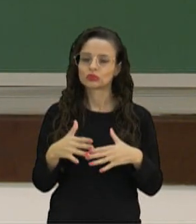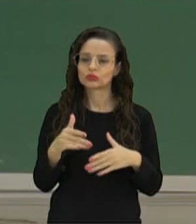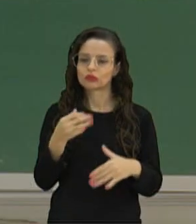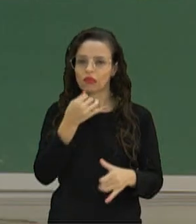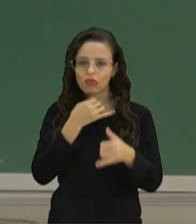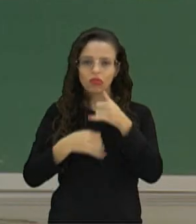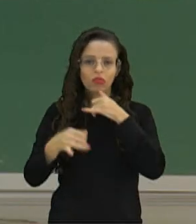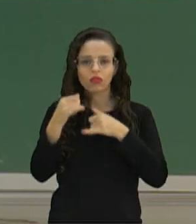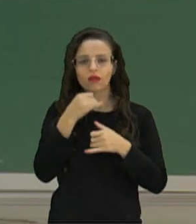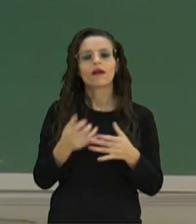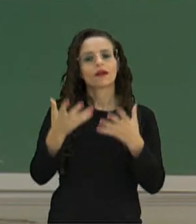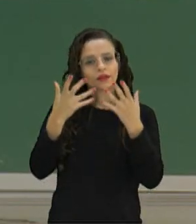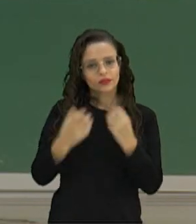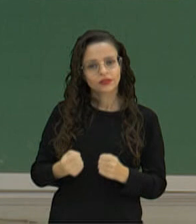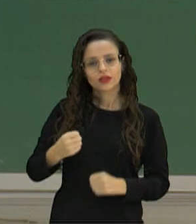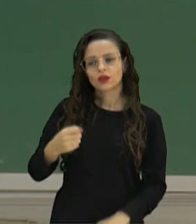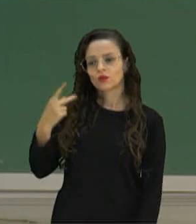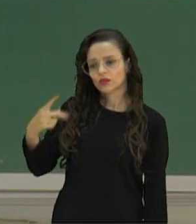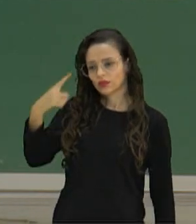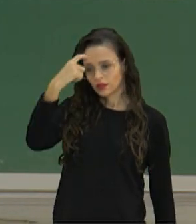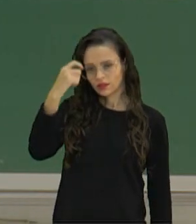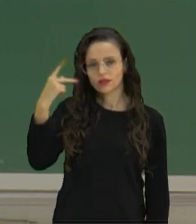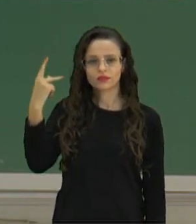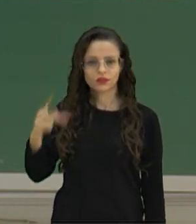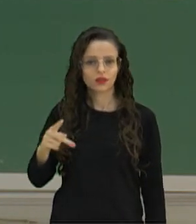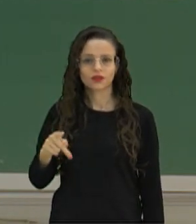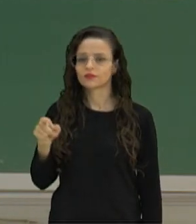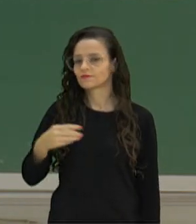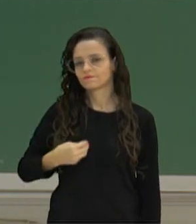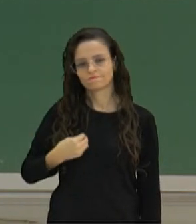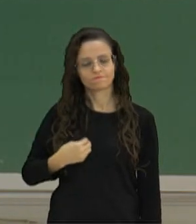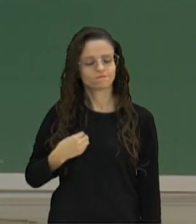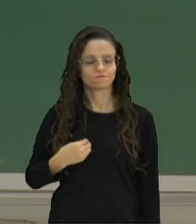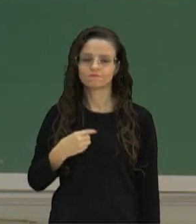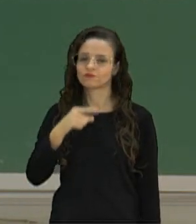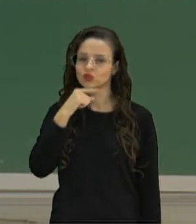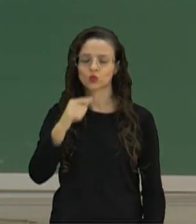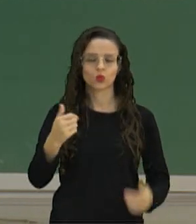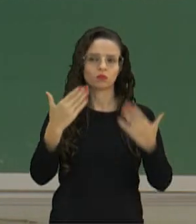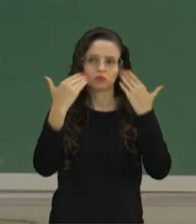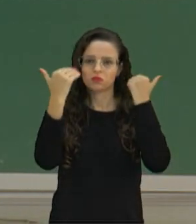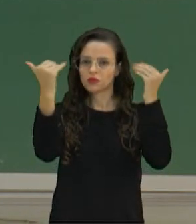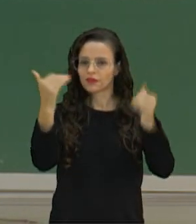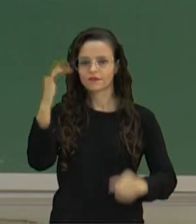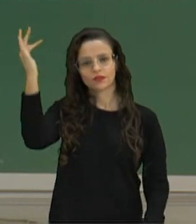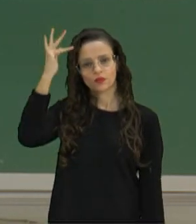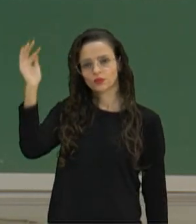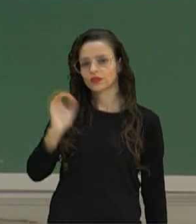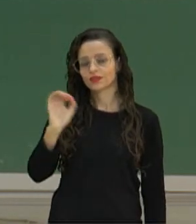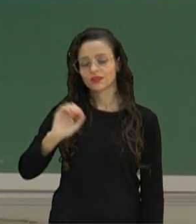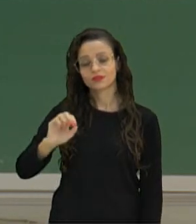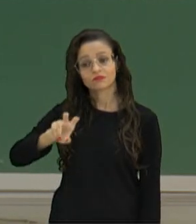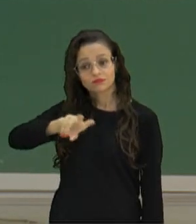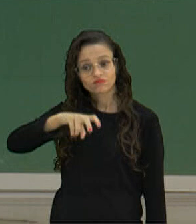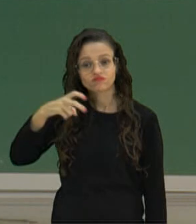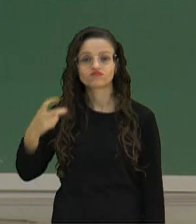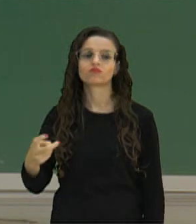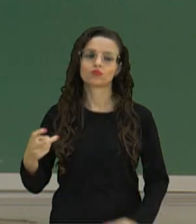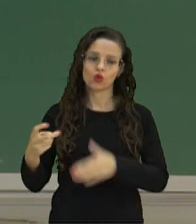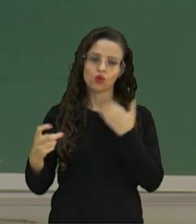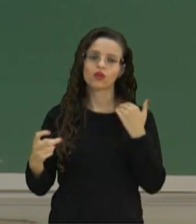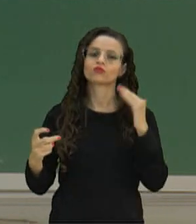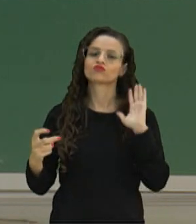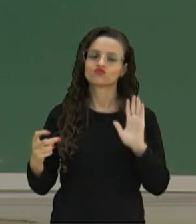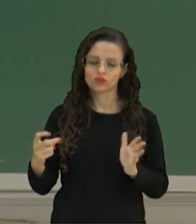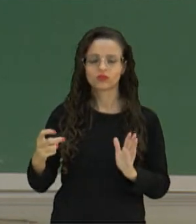aceitação do pensamento dele também foi póstuma. Em vida, ele não alcançou um reconhecimento enquanto filósofo, só depois que